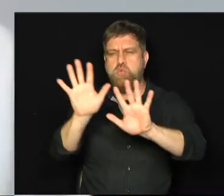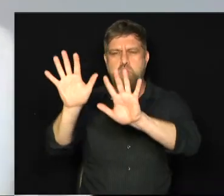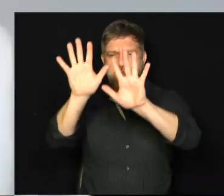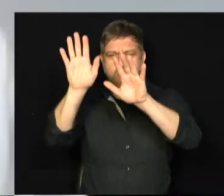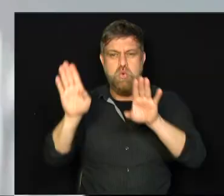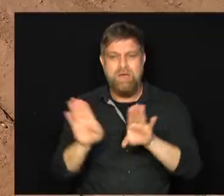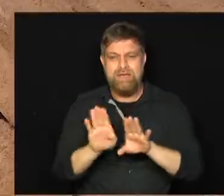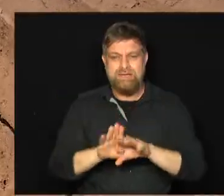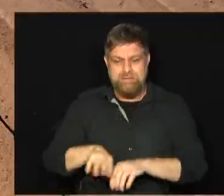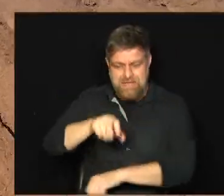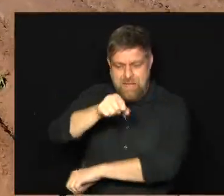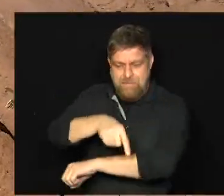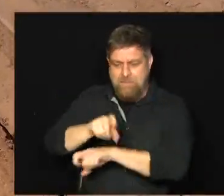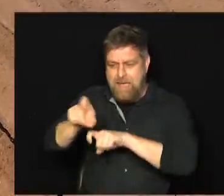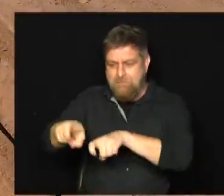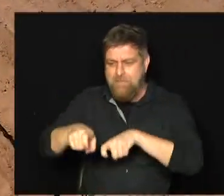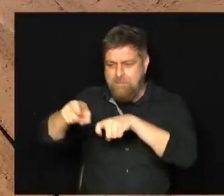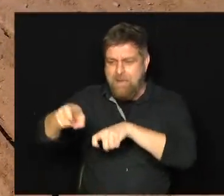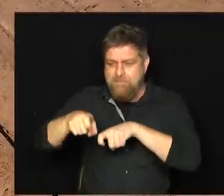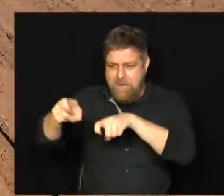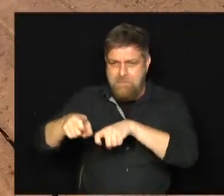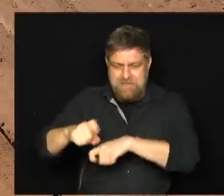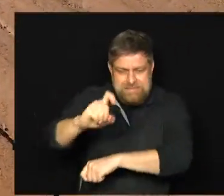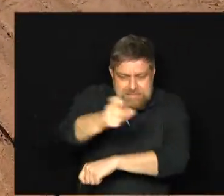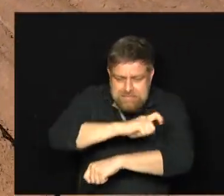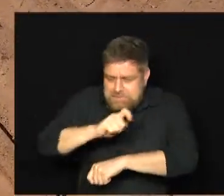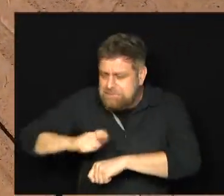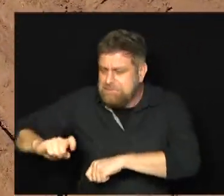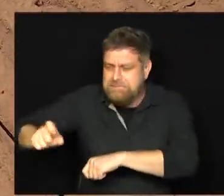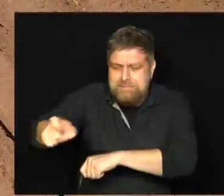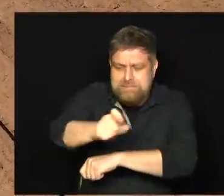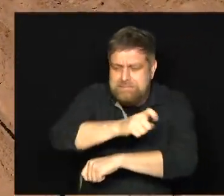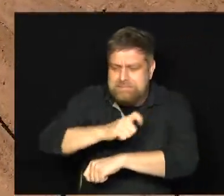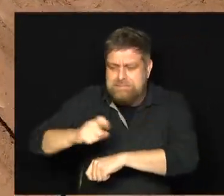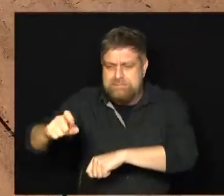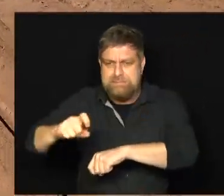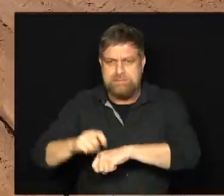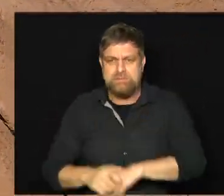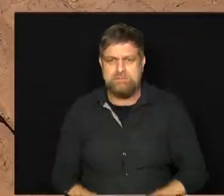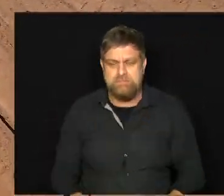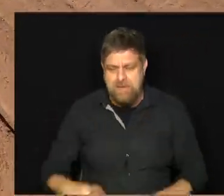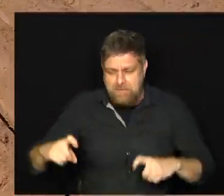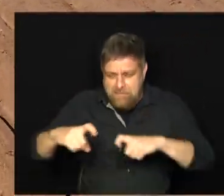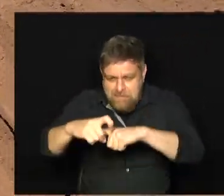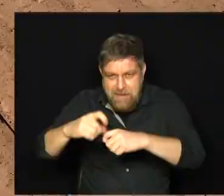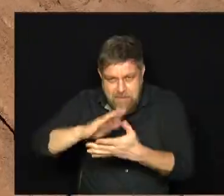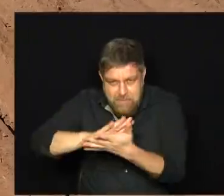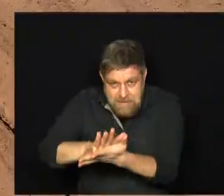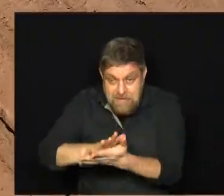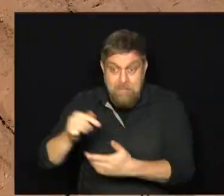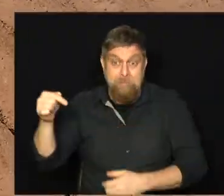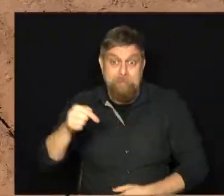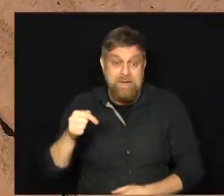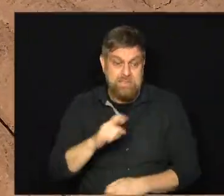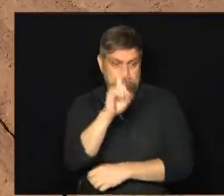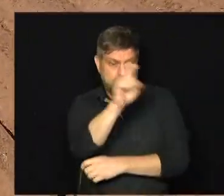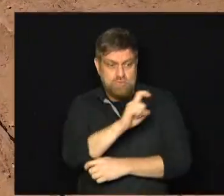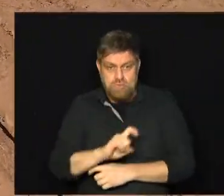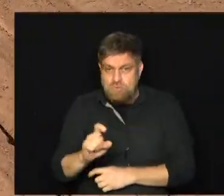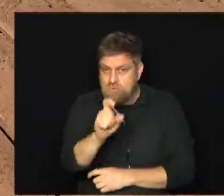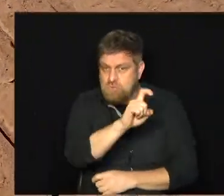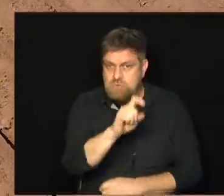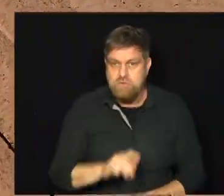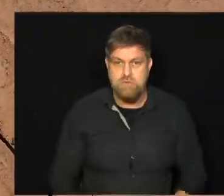inseticida nas lavouras, inseticida nos jardins. Esses inseticidas não